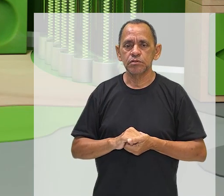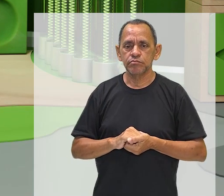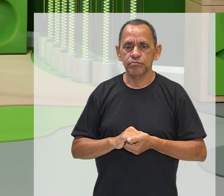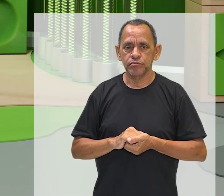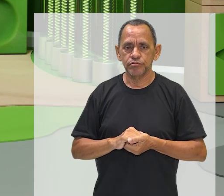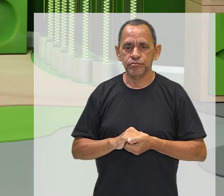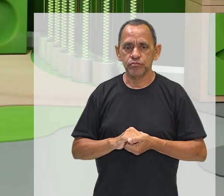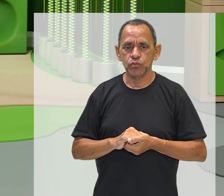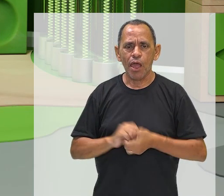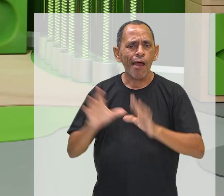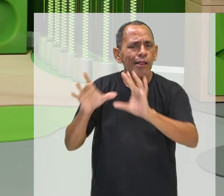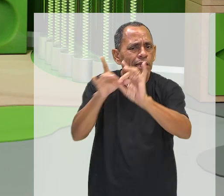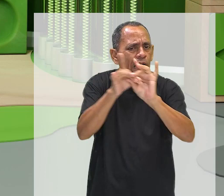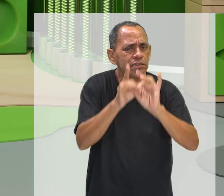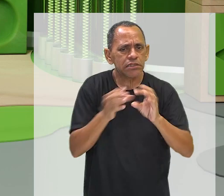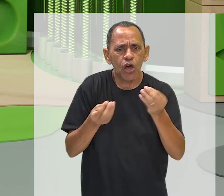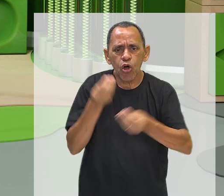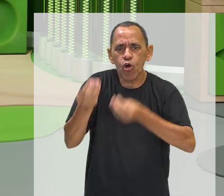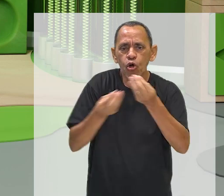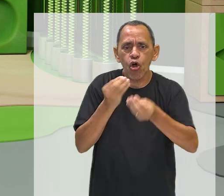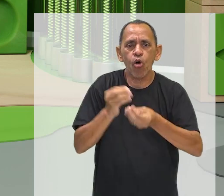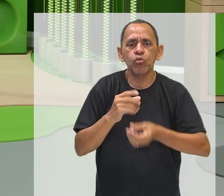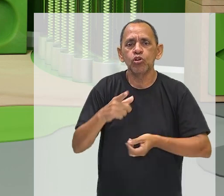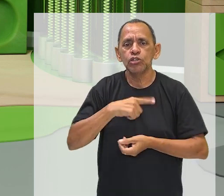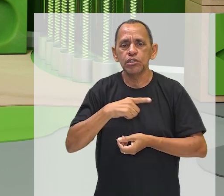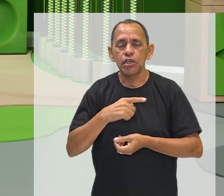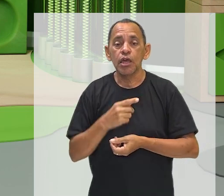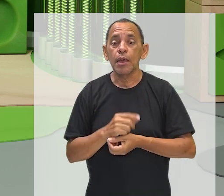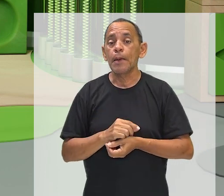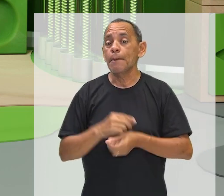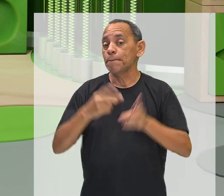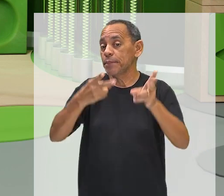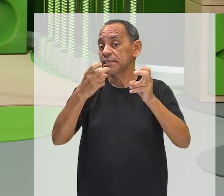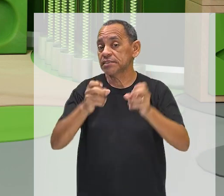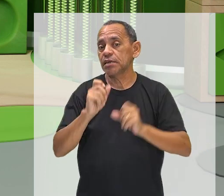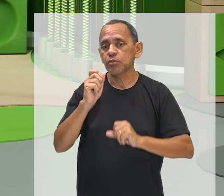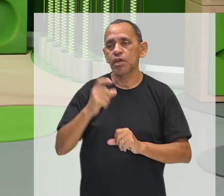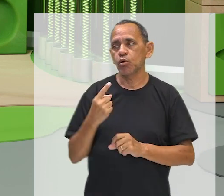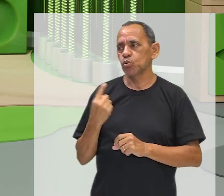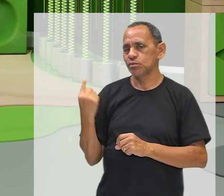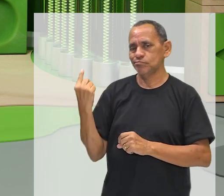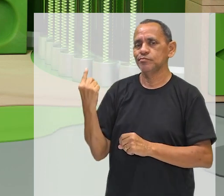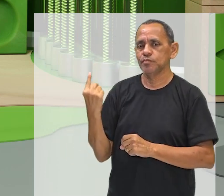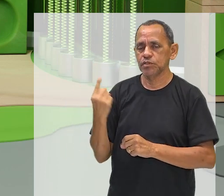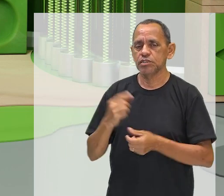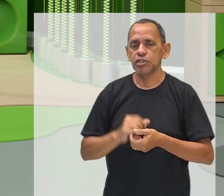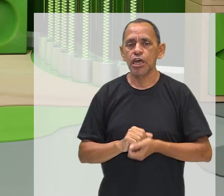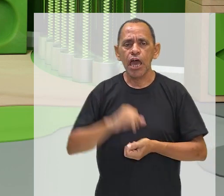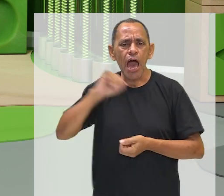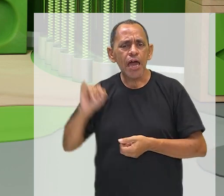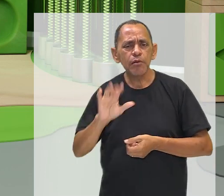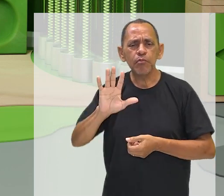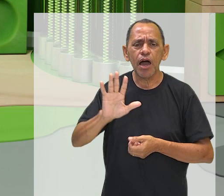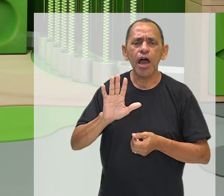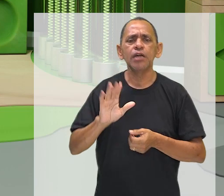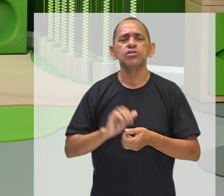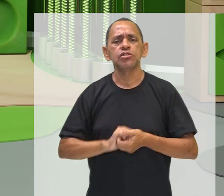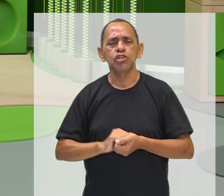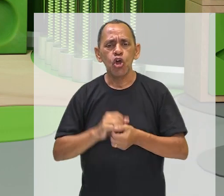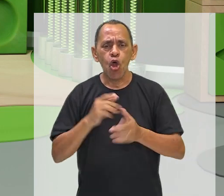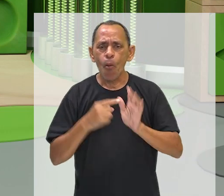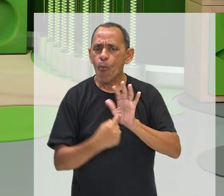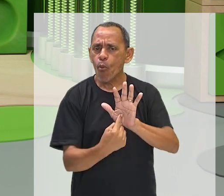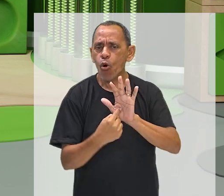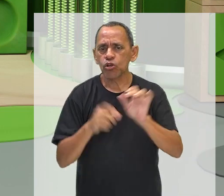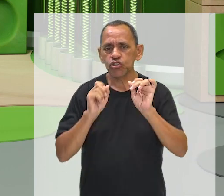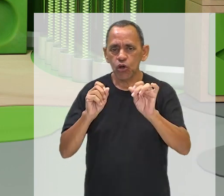corte, foi feito um corte transversal ali em um testículo para se observar, né? Óbvio que é um esquema em 3D para a gente conseguir visualizar melhor. Então, dentro